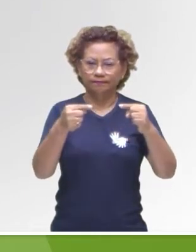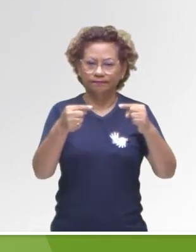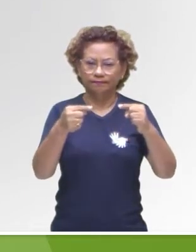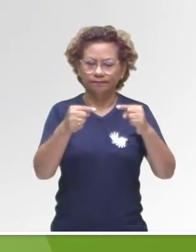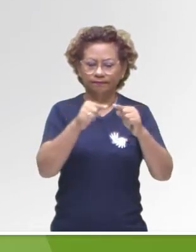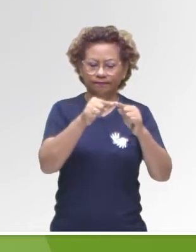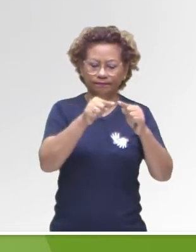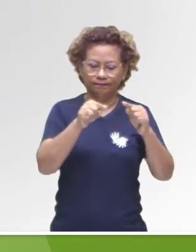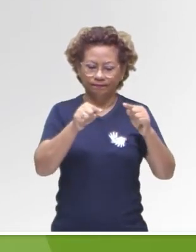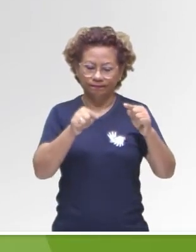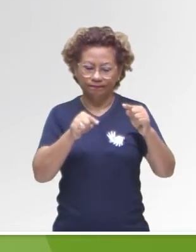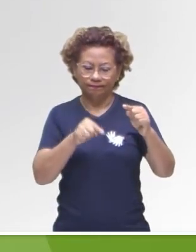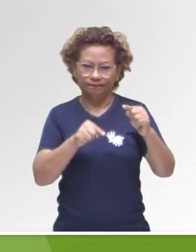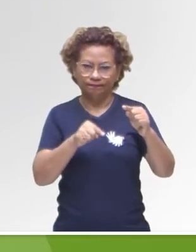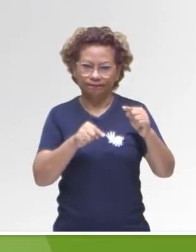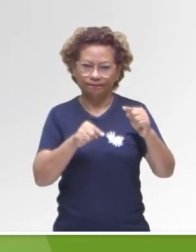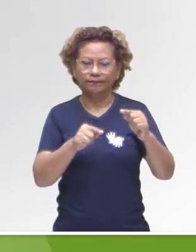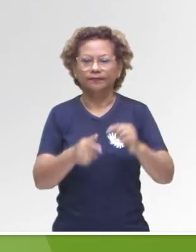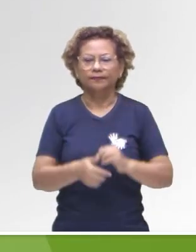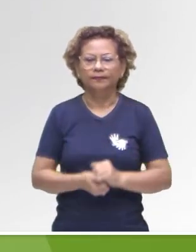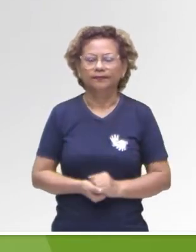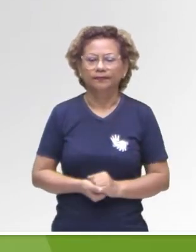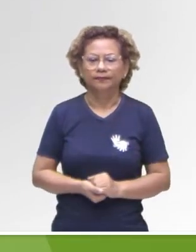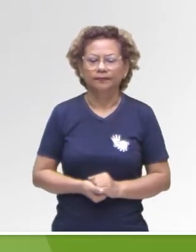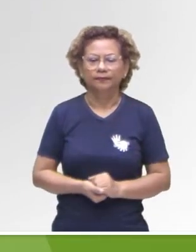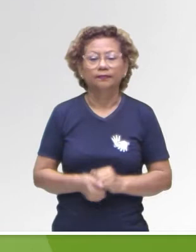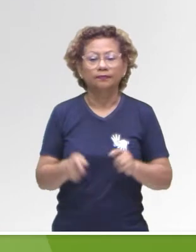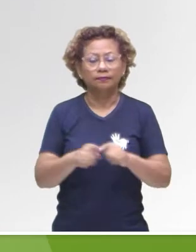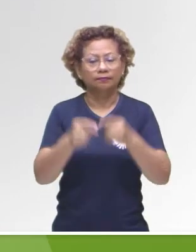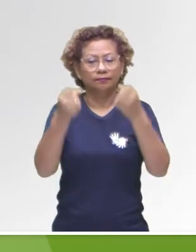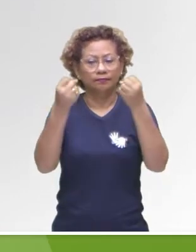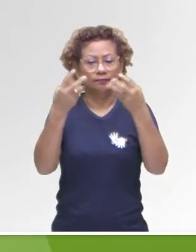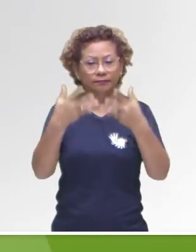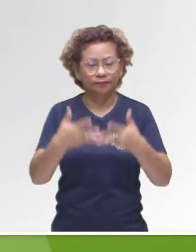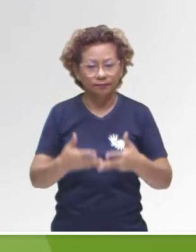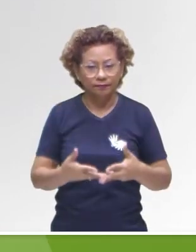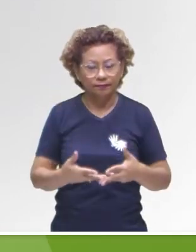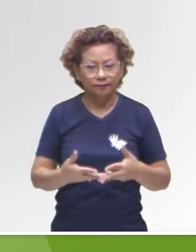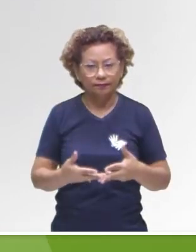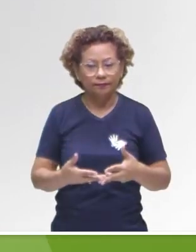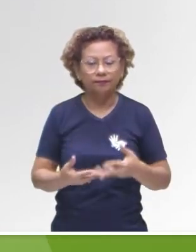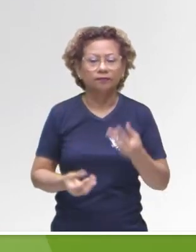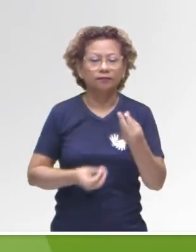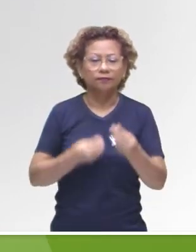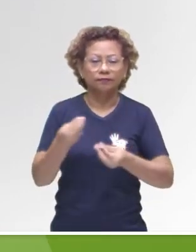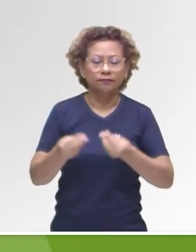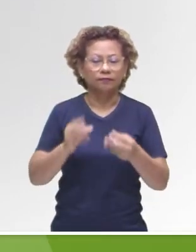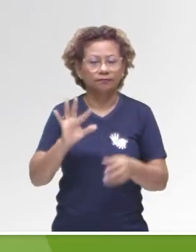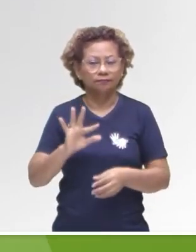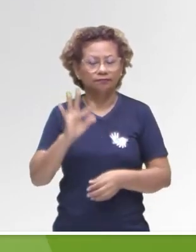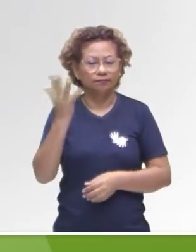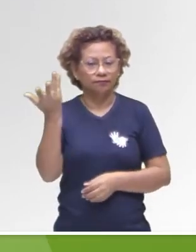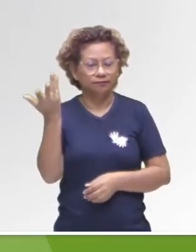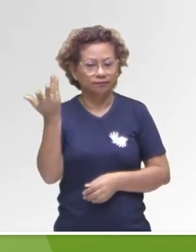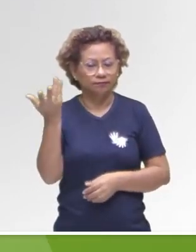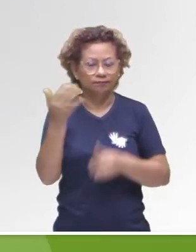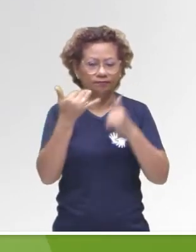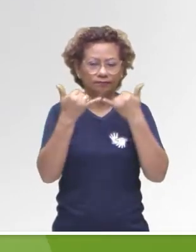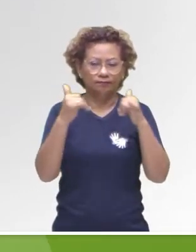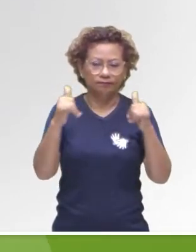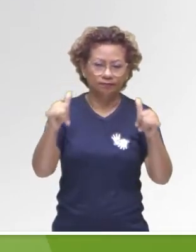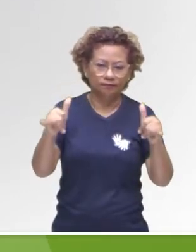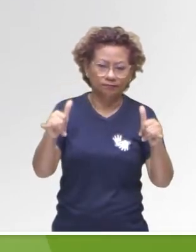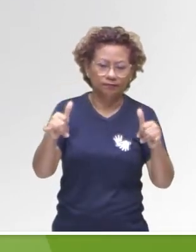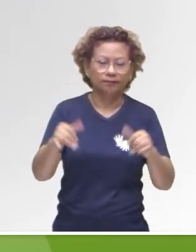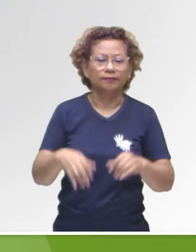perpendiculares à sua superfície. Também falamos na aula anterior sobre o trabalho da força elétrica. Esse trabalho representado pela